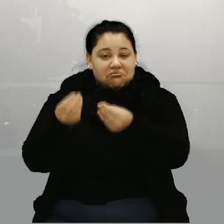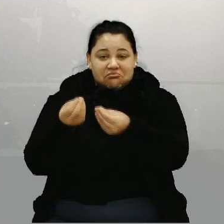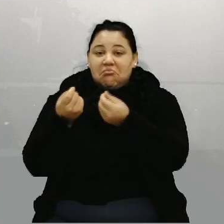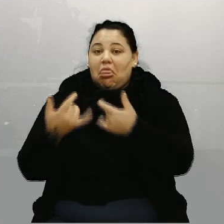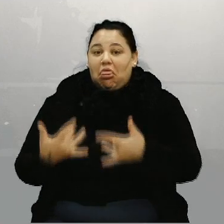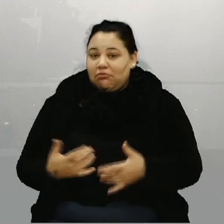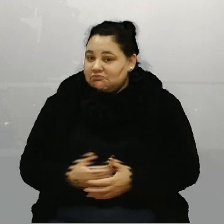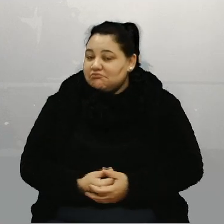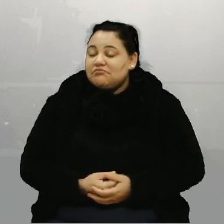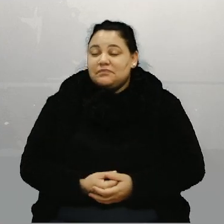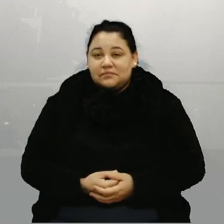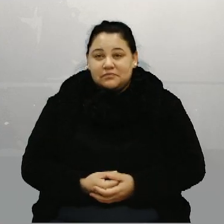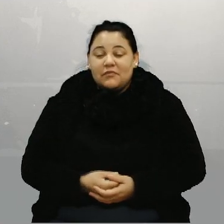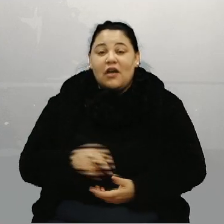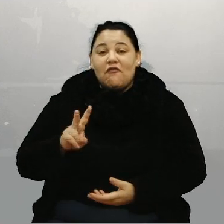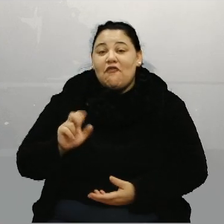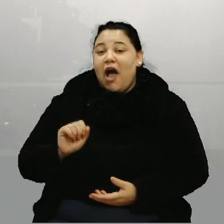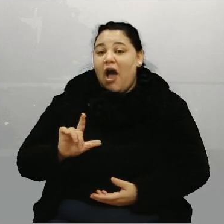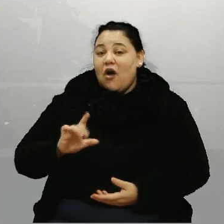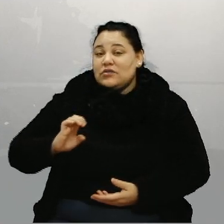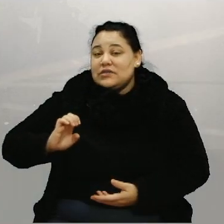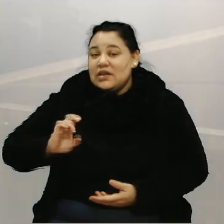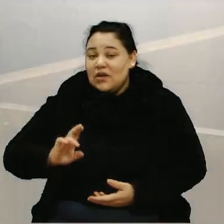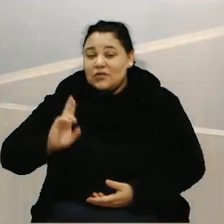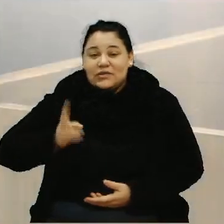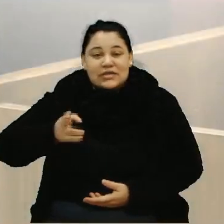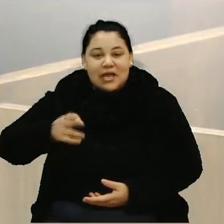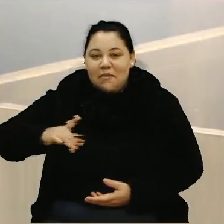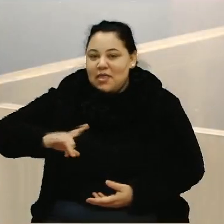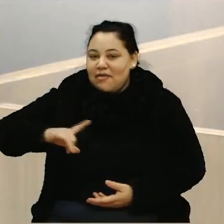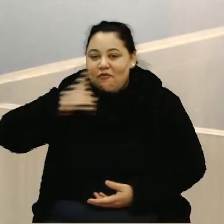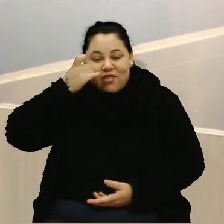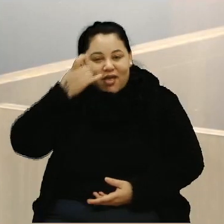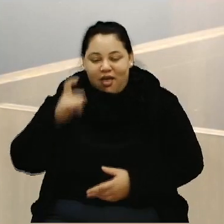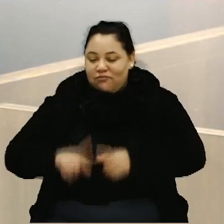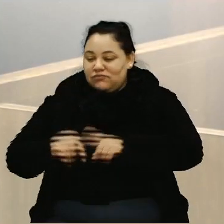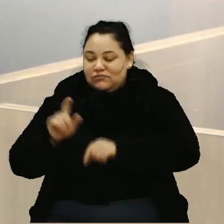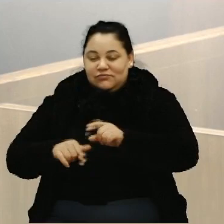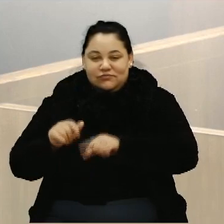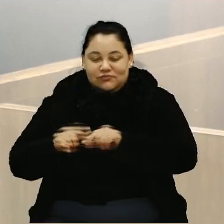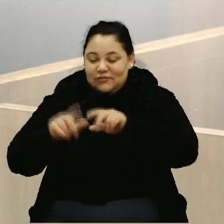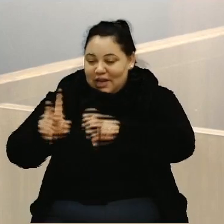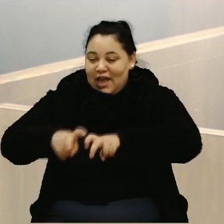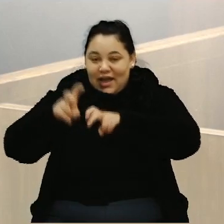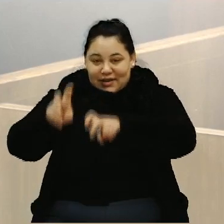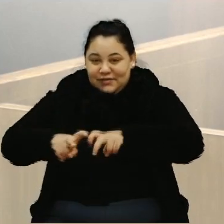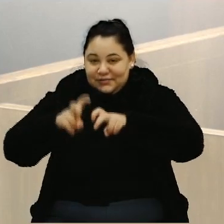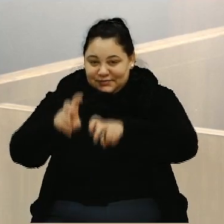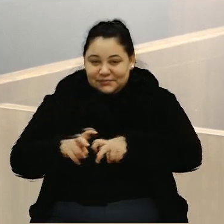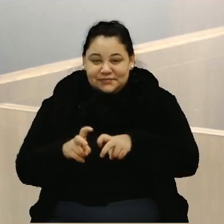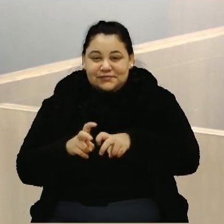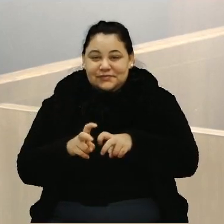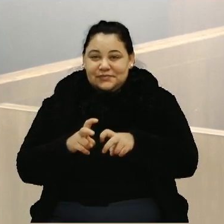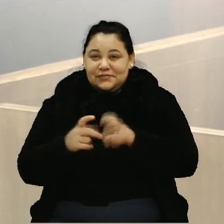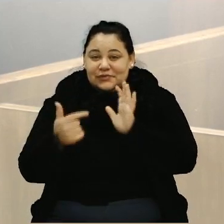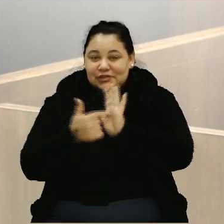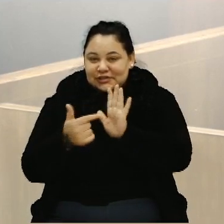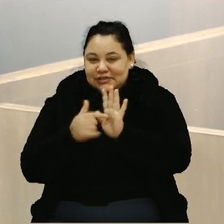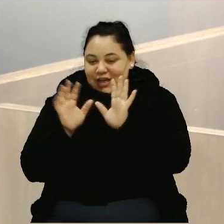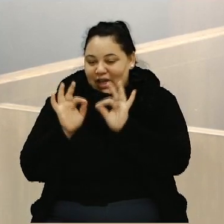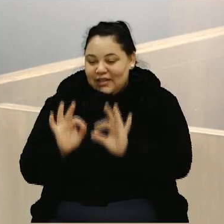direitos, sempre tiveram interesse pelas atividades rurais, demonstrando ser detalhista e com espírito